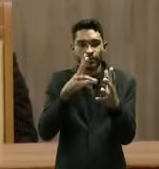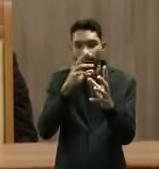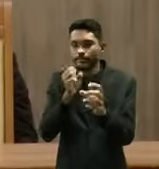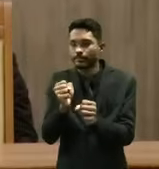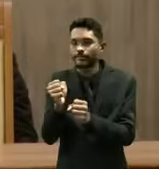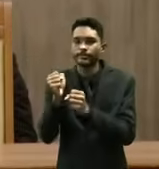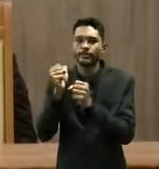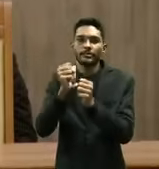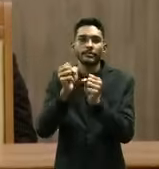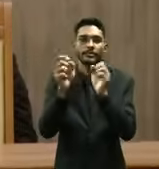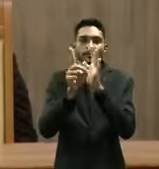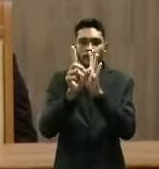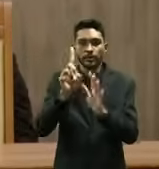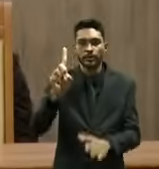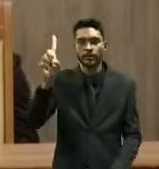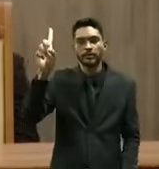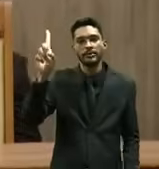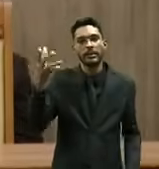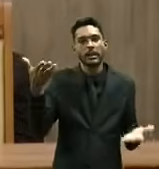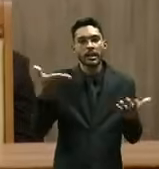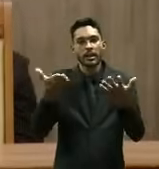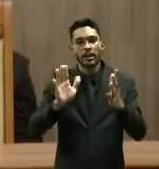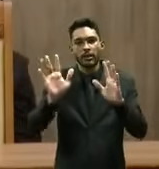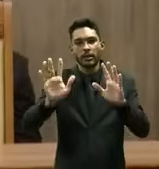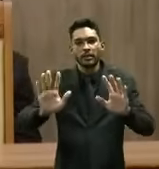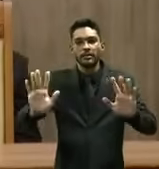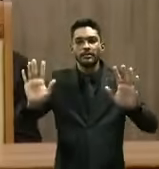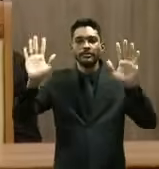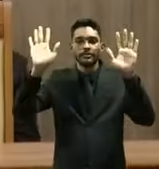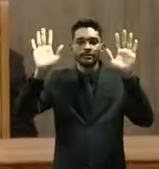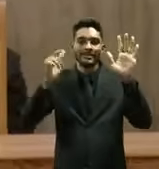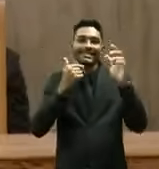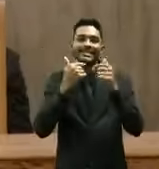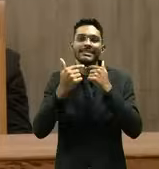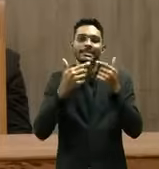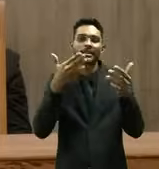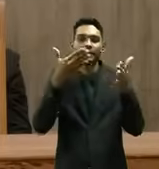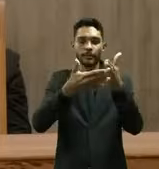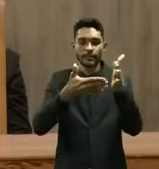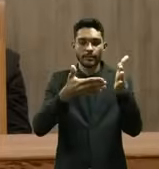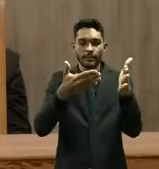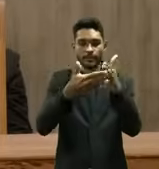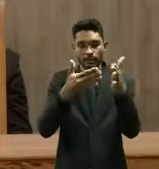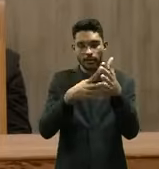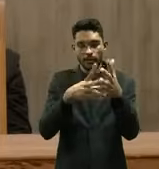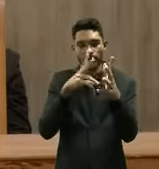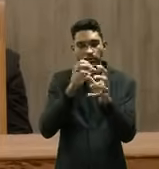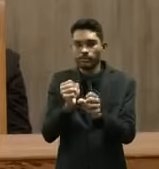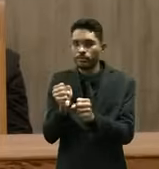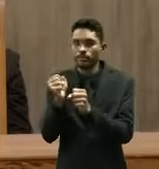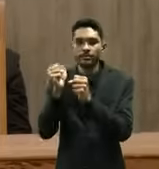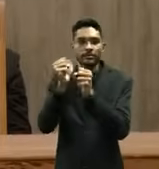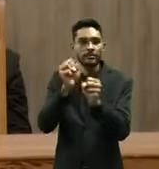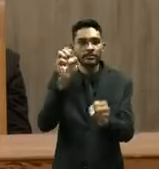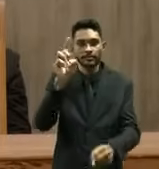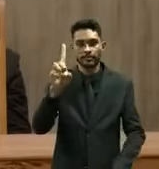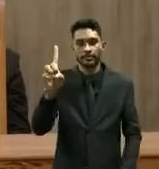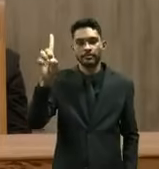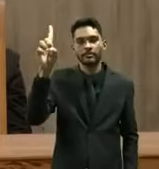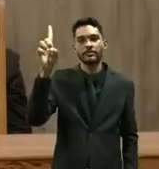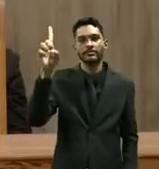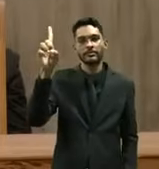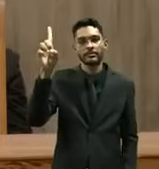Deus levante a sua mão comigo e diga ninguém impede o agir de Deus ninguém impede o agir de